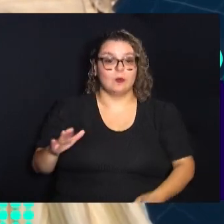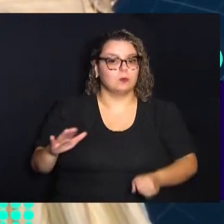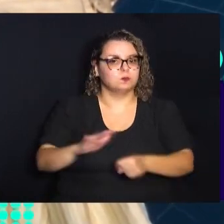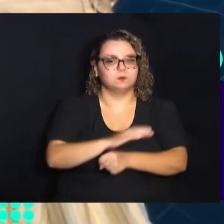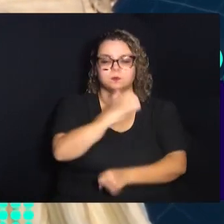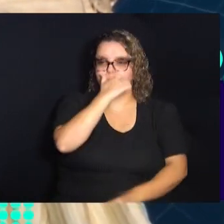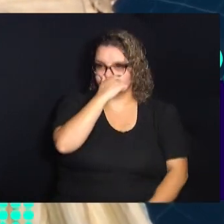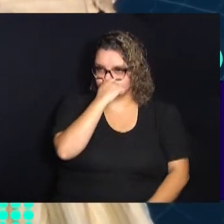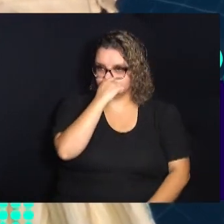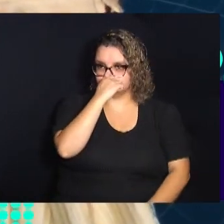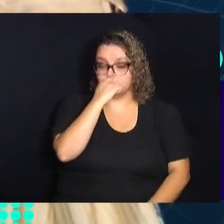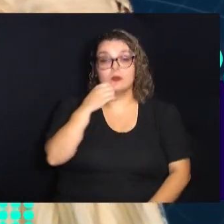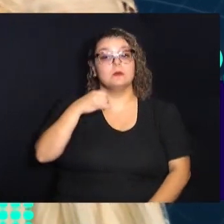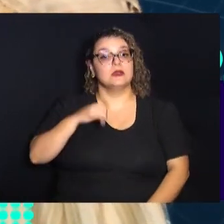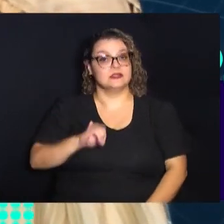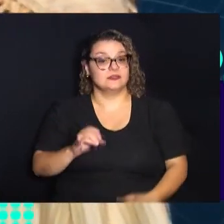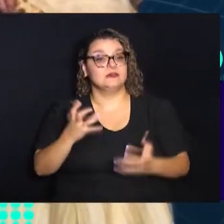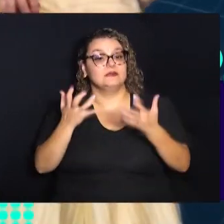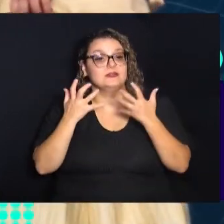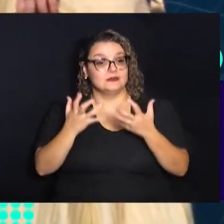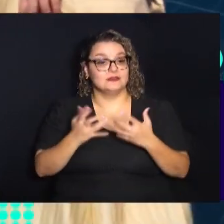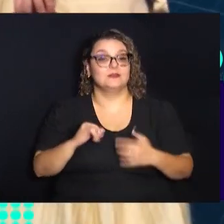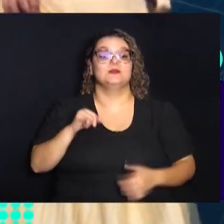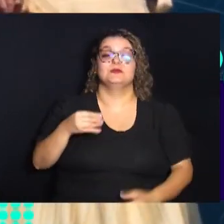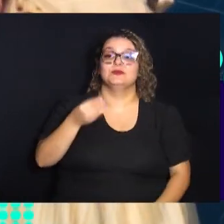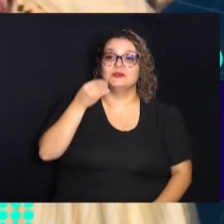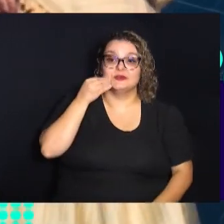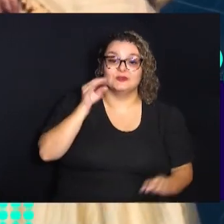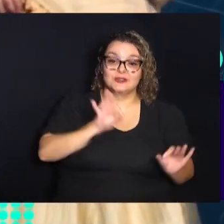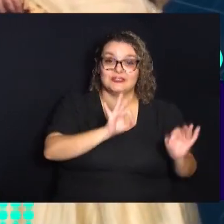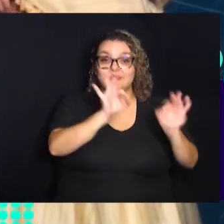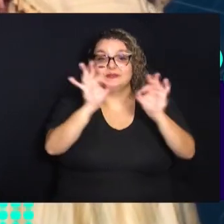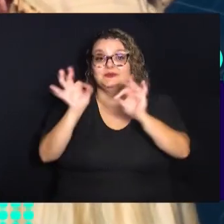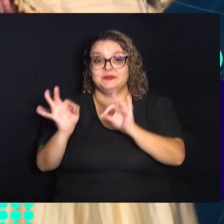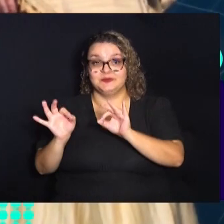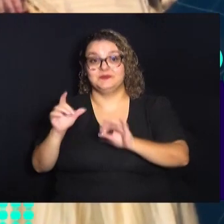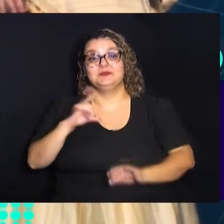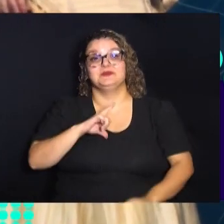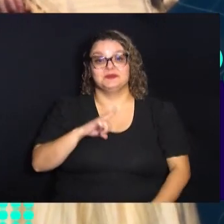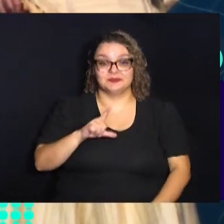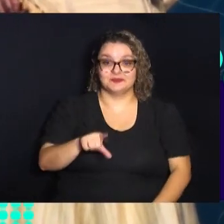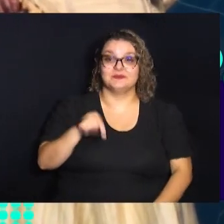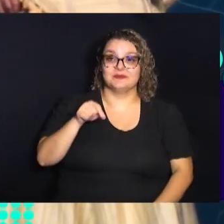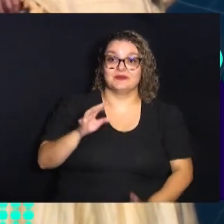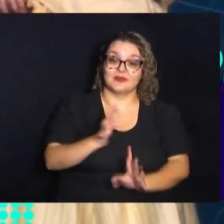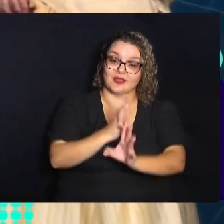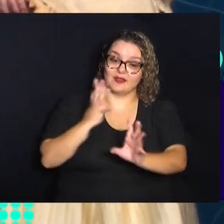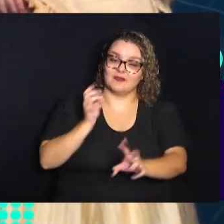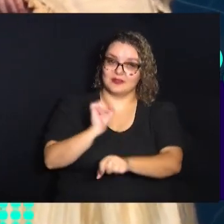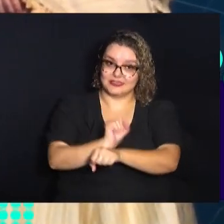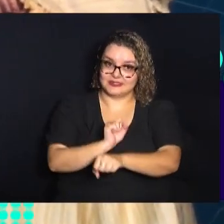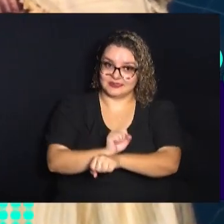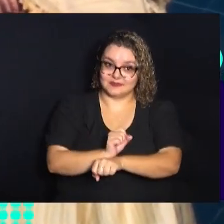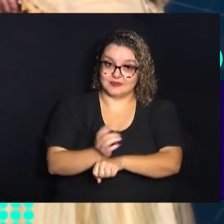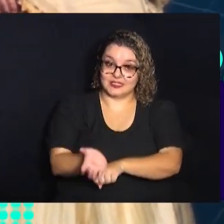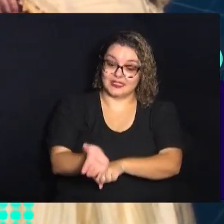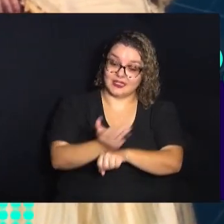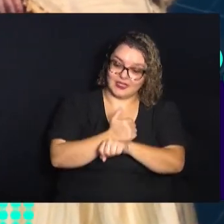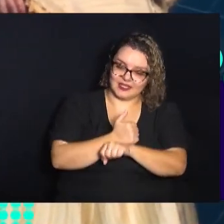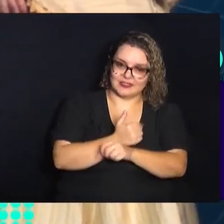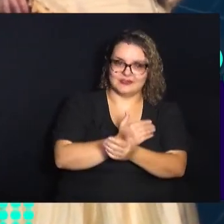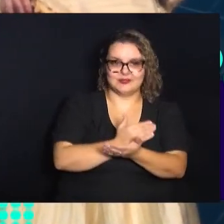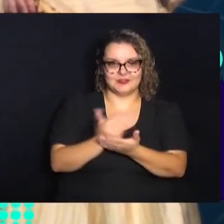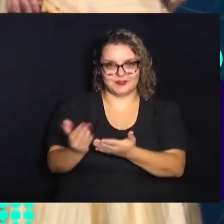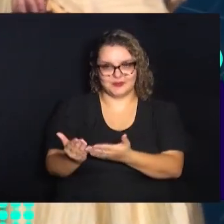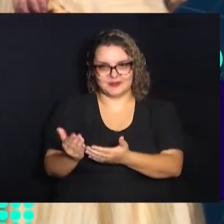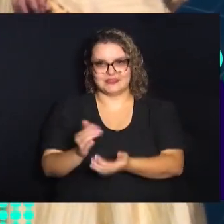já estão esgotados, mas se você quiser ter a chance de assistir, você tem a opção da fila de espera,